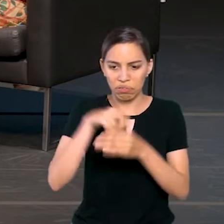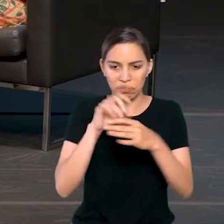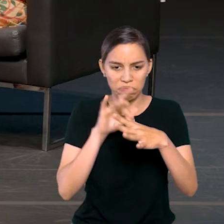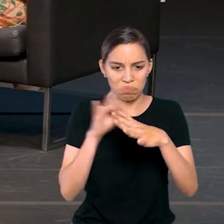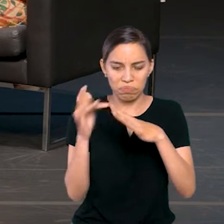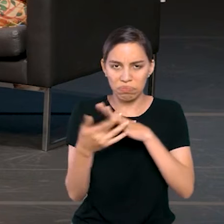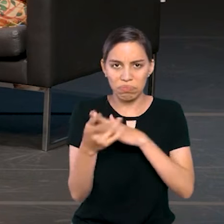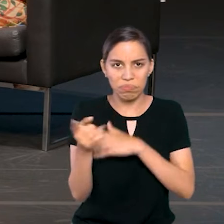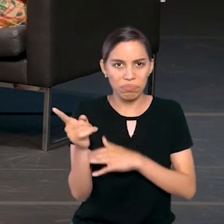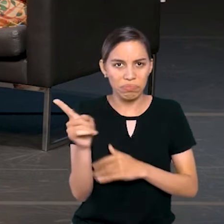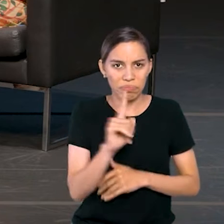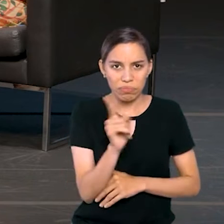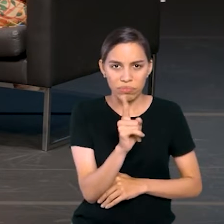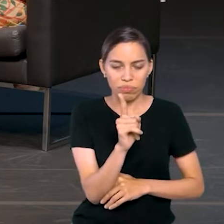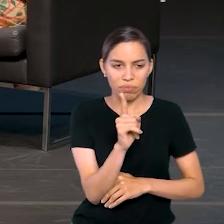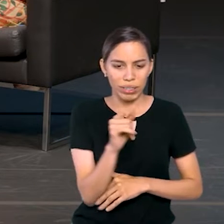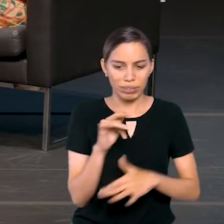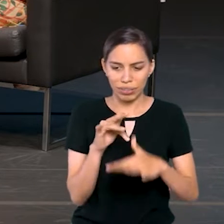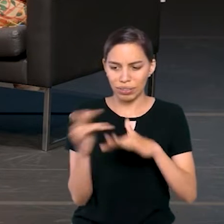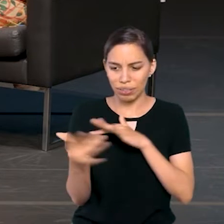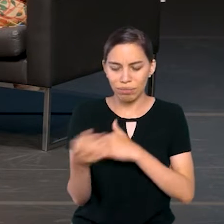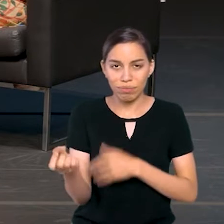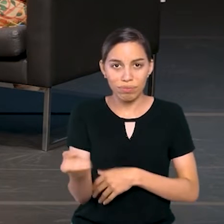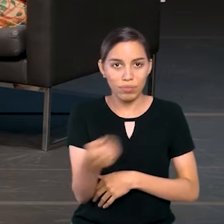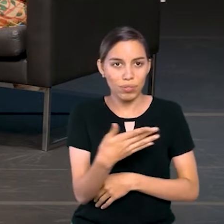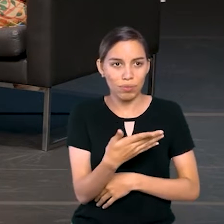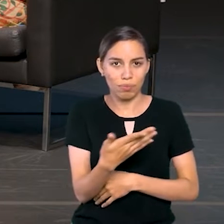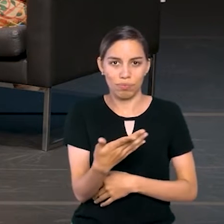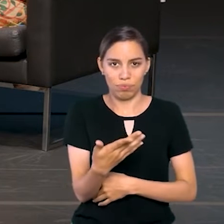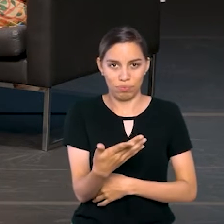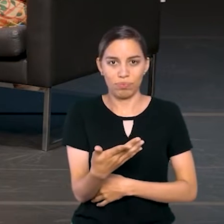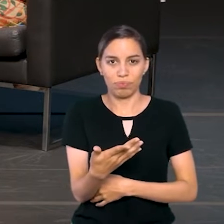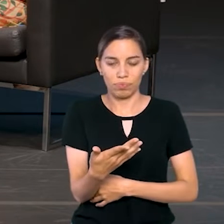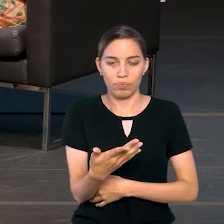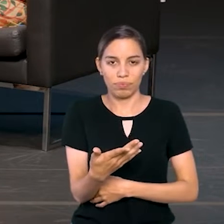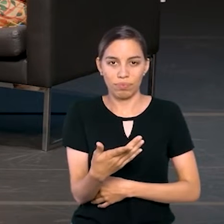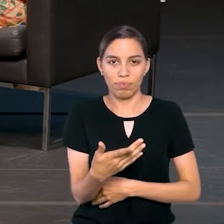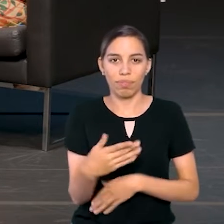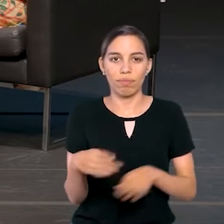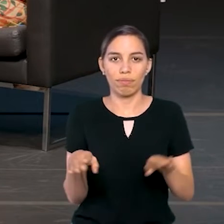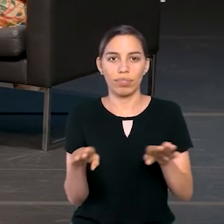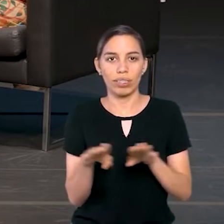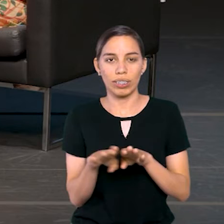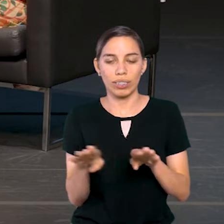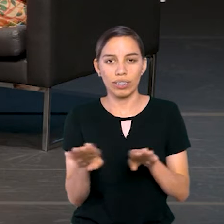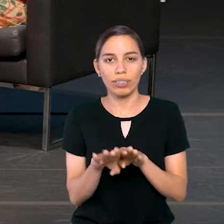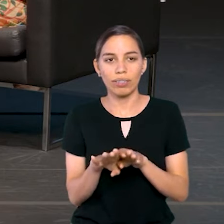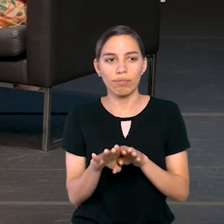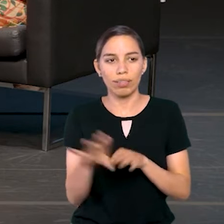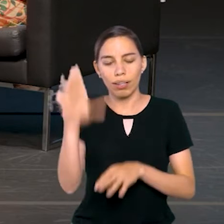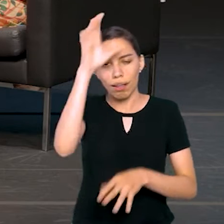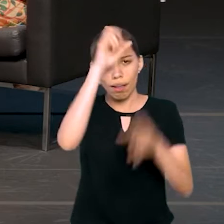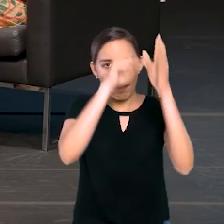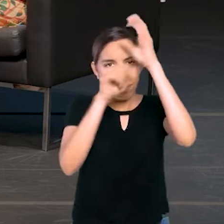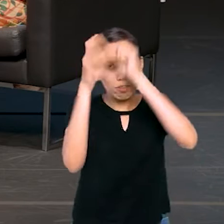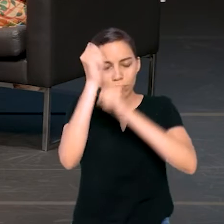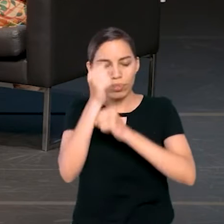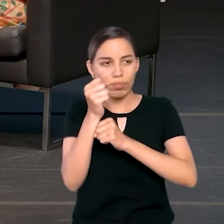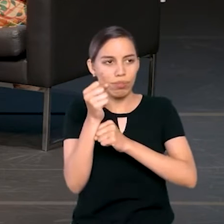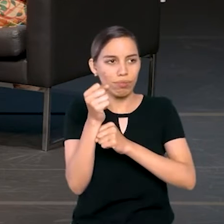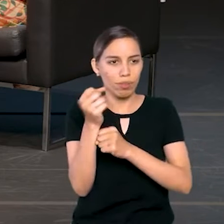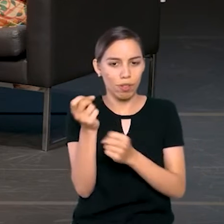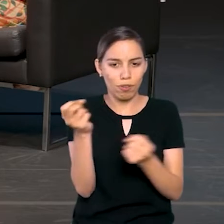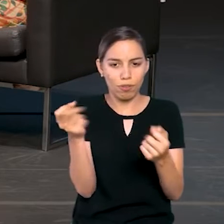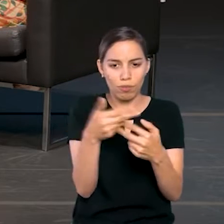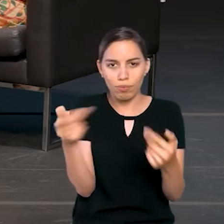forma, né? Então, é algo muito recente que a gente está vivendo agora e, ao mesmo tempo, aprendendo a lidar com isso tudo,